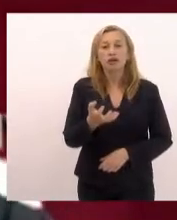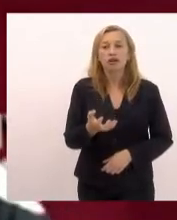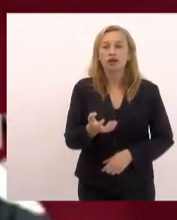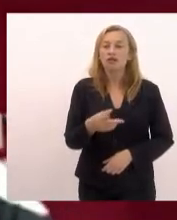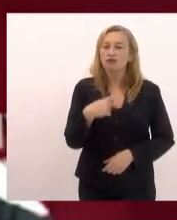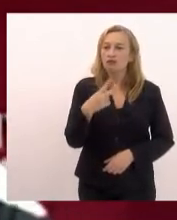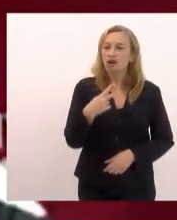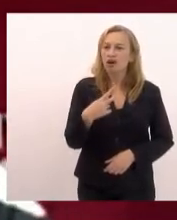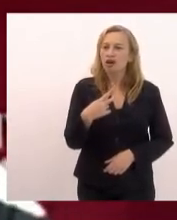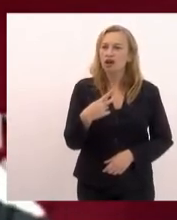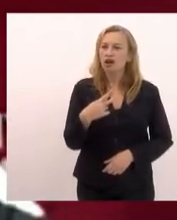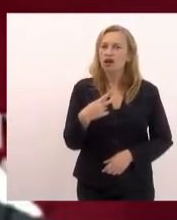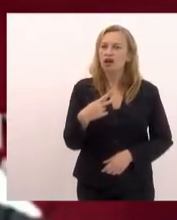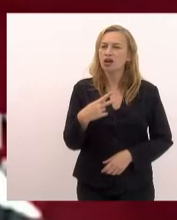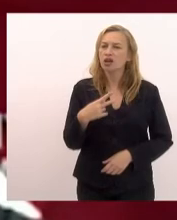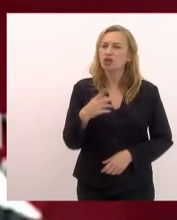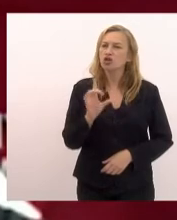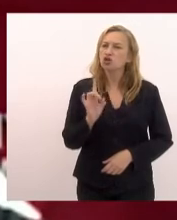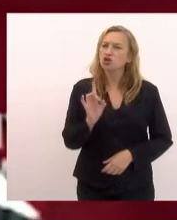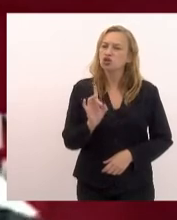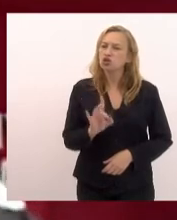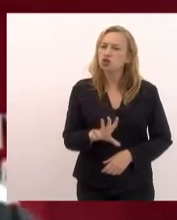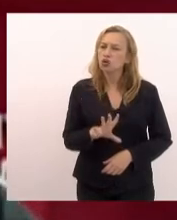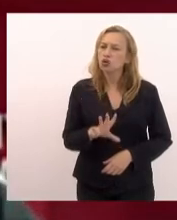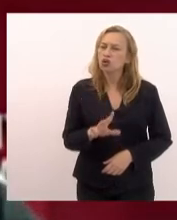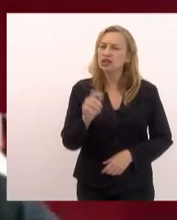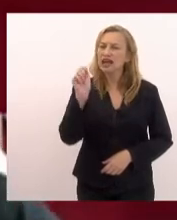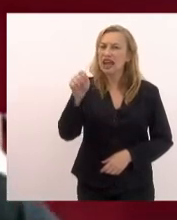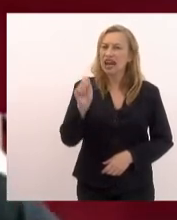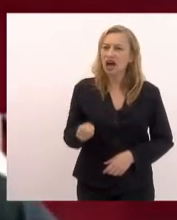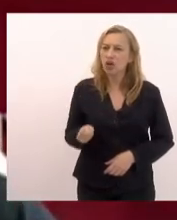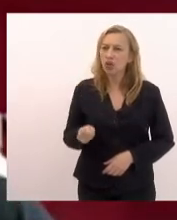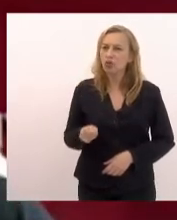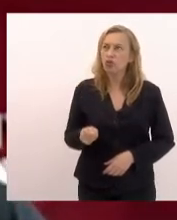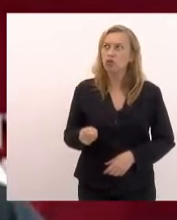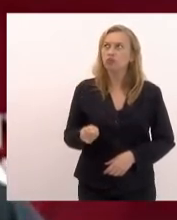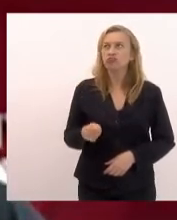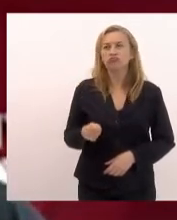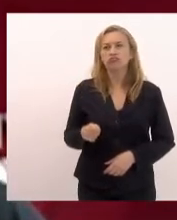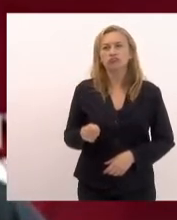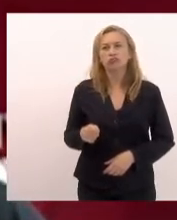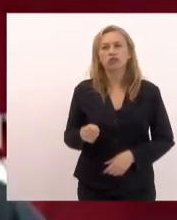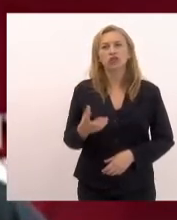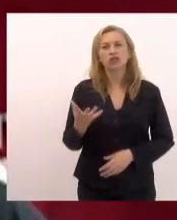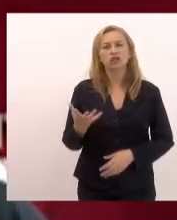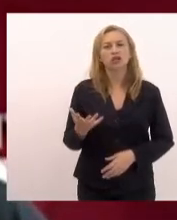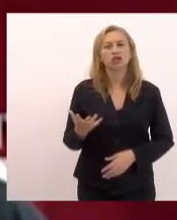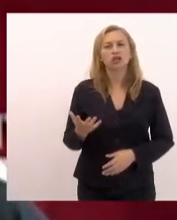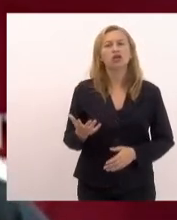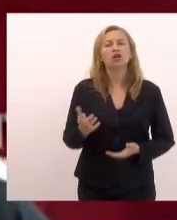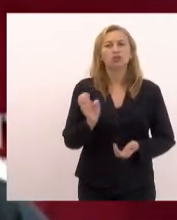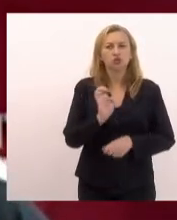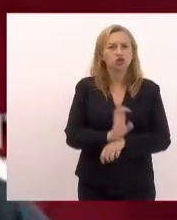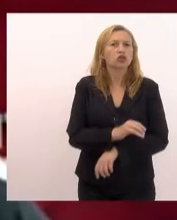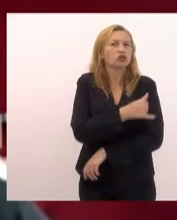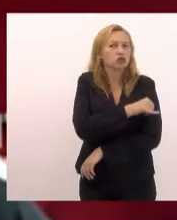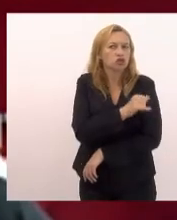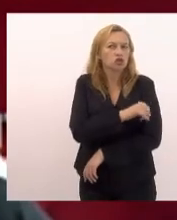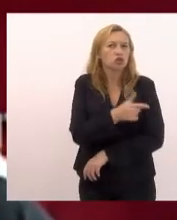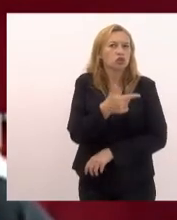reservando somente nesse leilão o entorno de uma receita para o estado do Rio de Janeiro